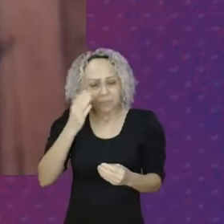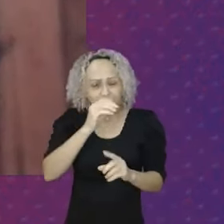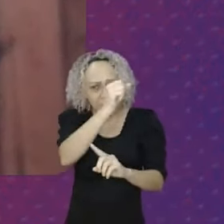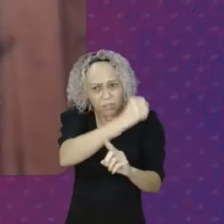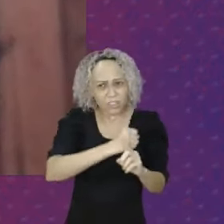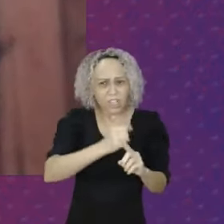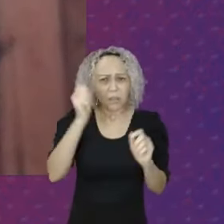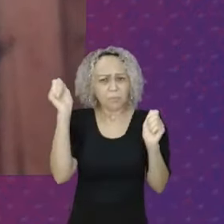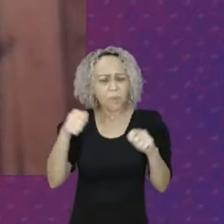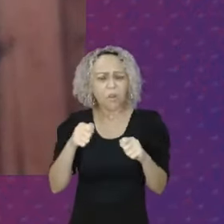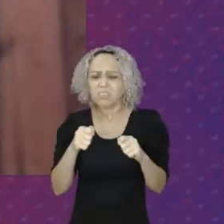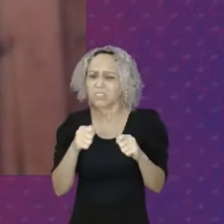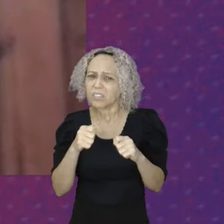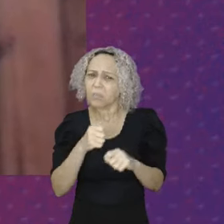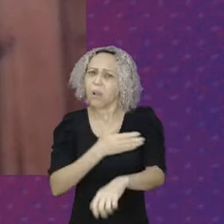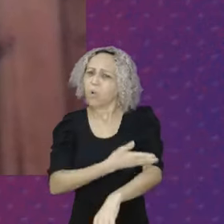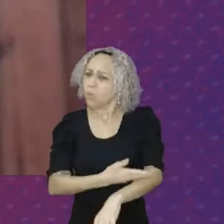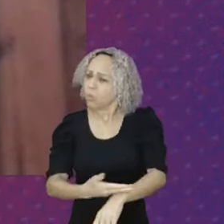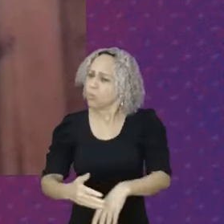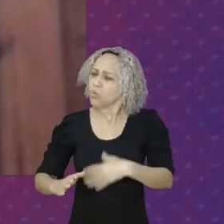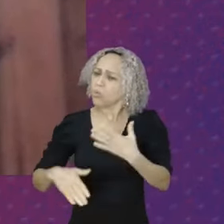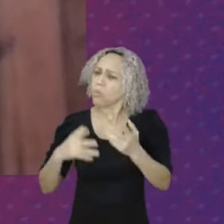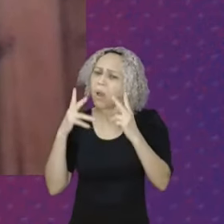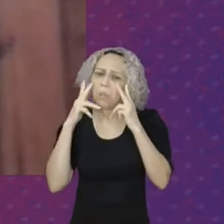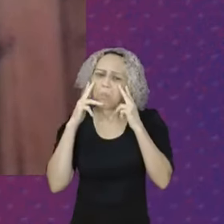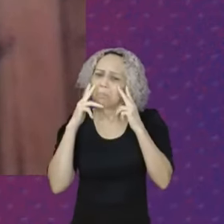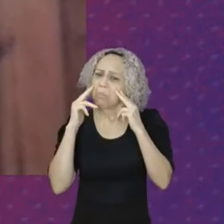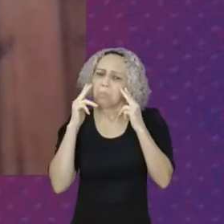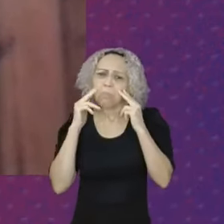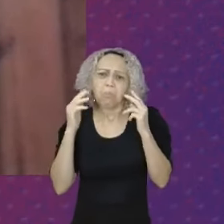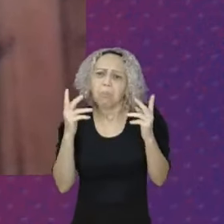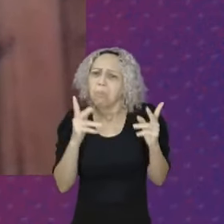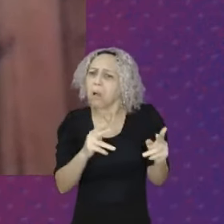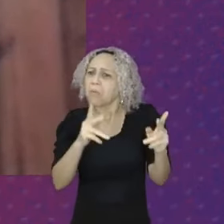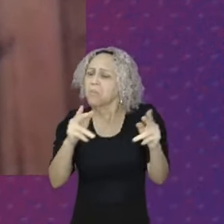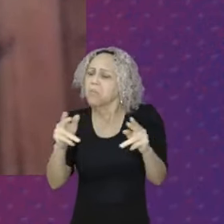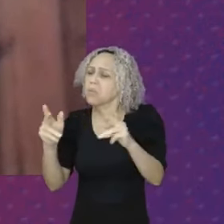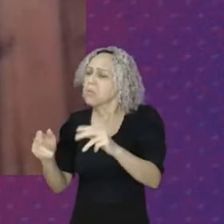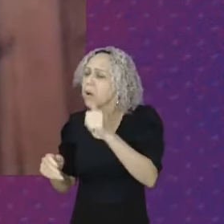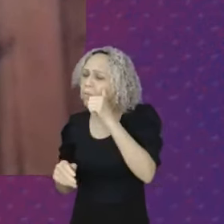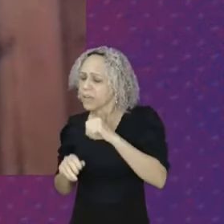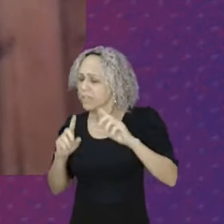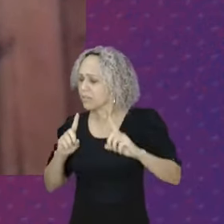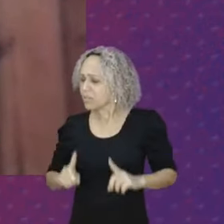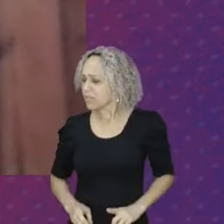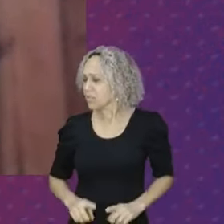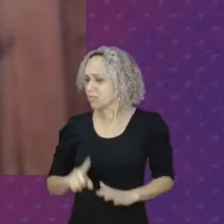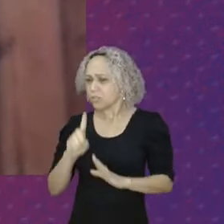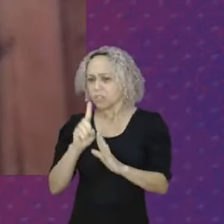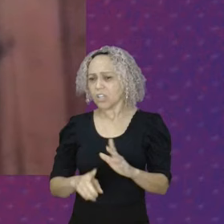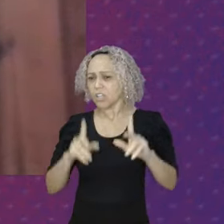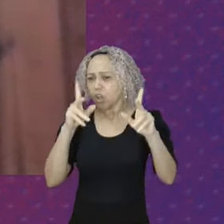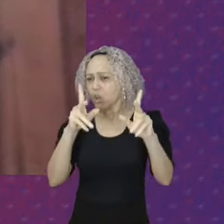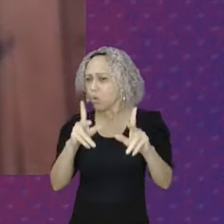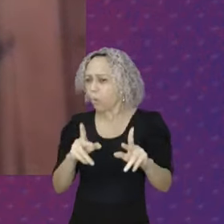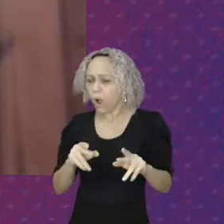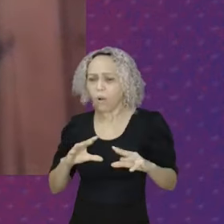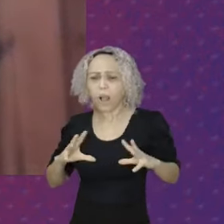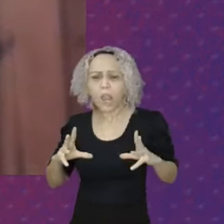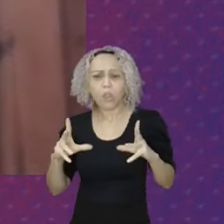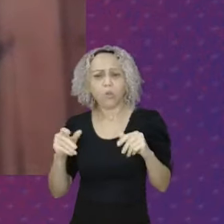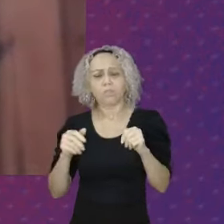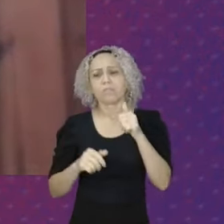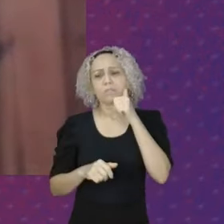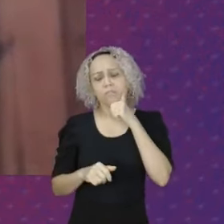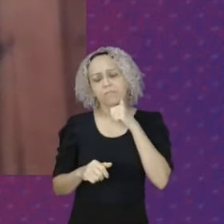direito é uma pessoa como as outras e que ela tem que ter direito à voz tá